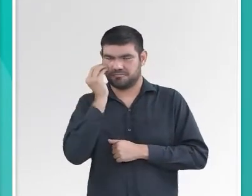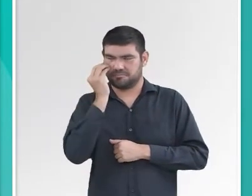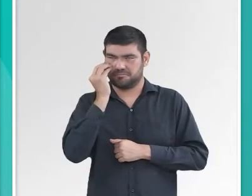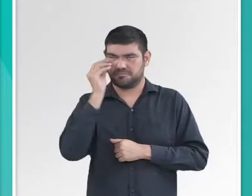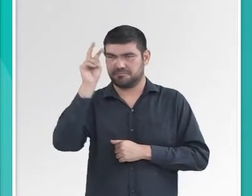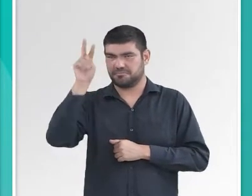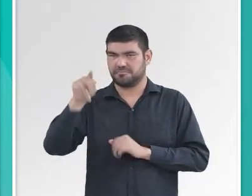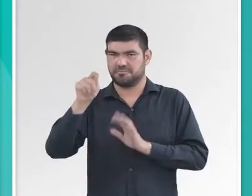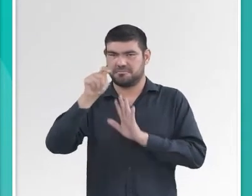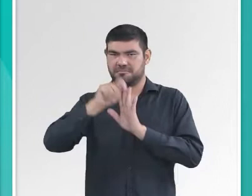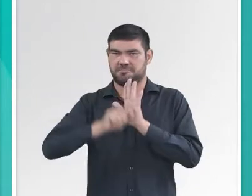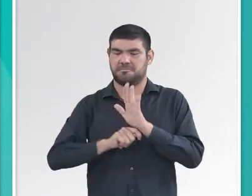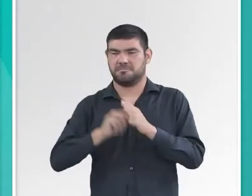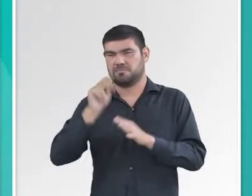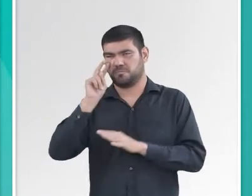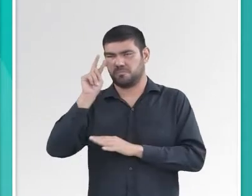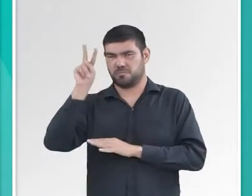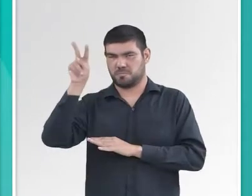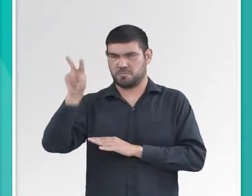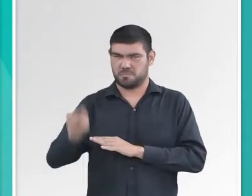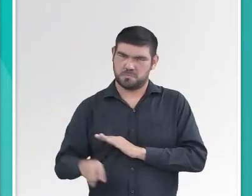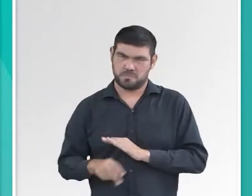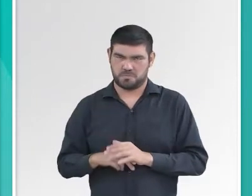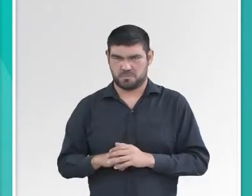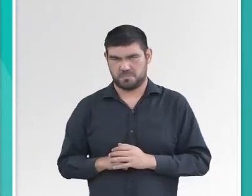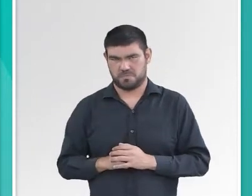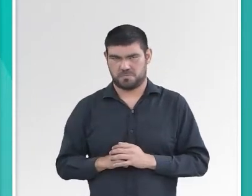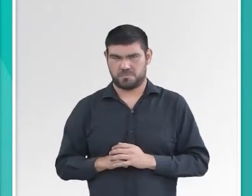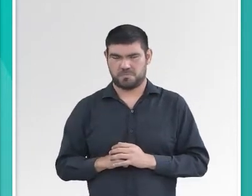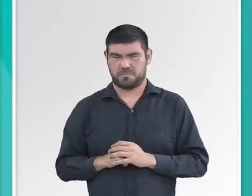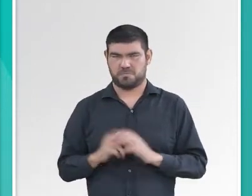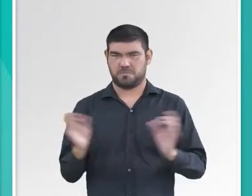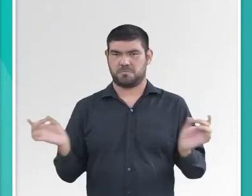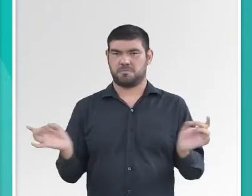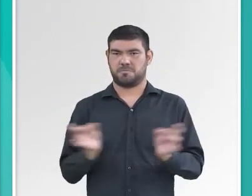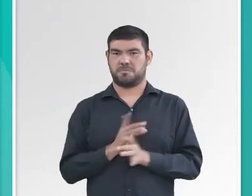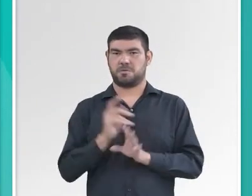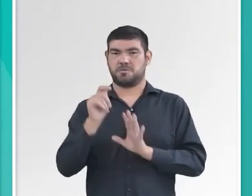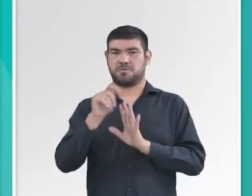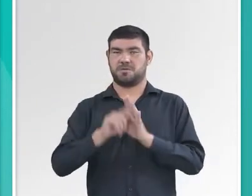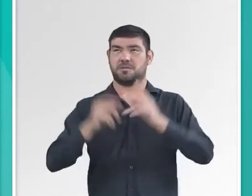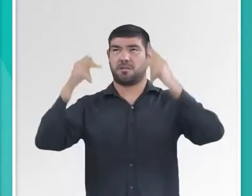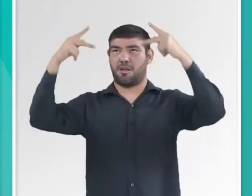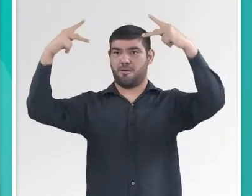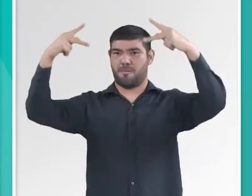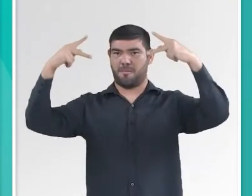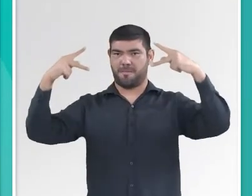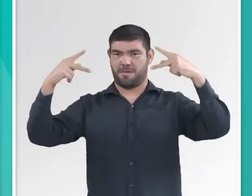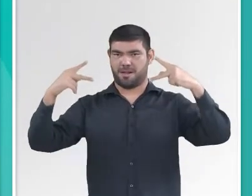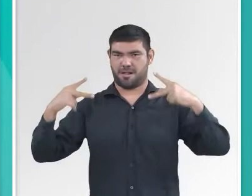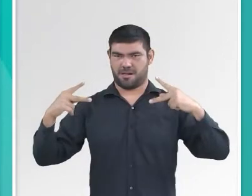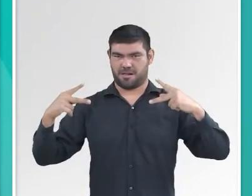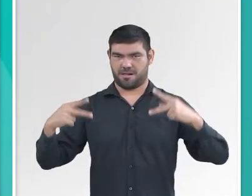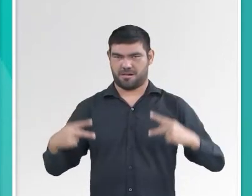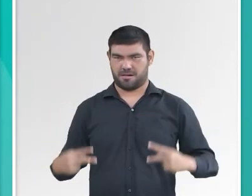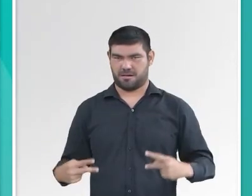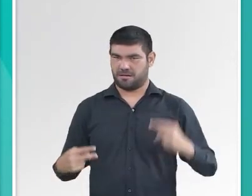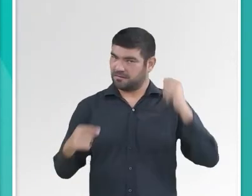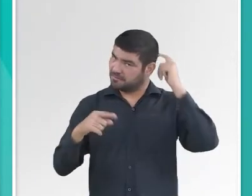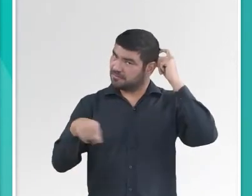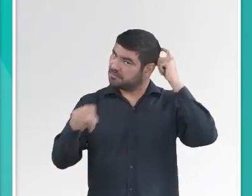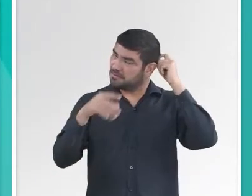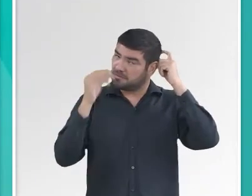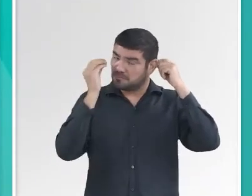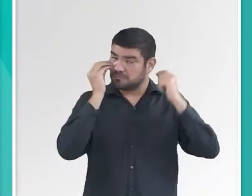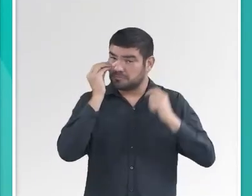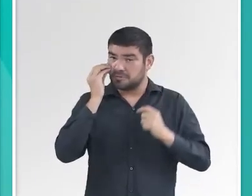em si, colocando aí para vocês, observem aí que nós temos o texto já escrito em parágrafos. No caso, você pode